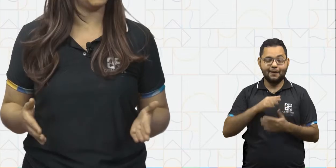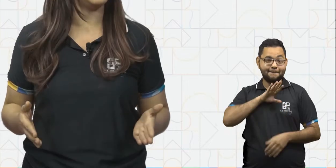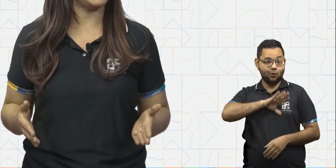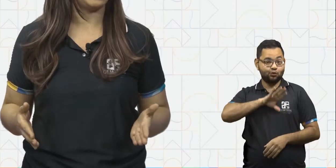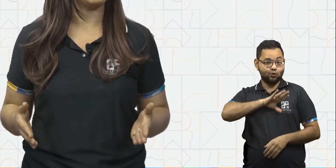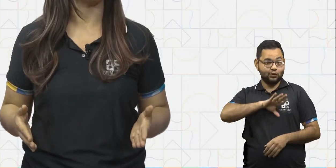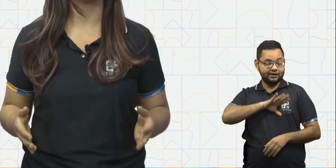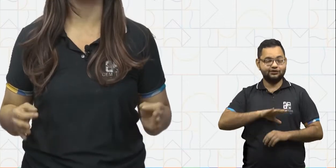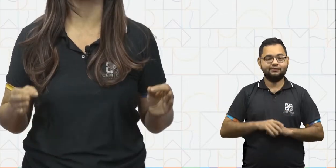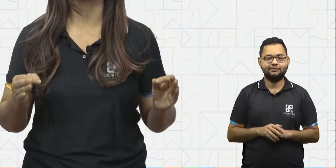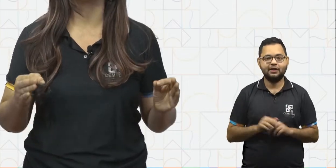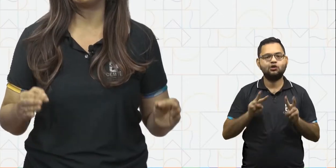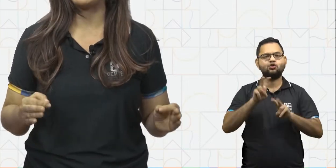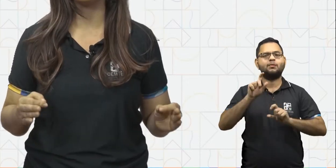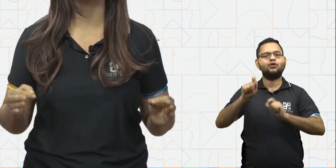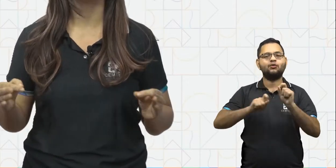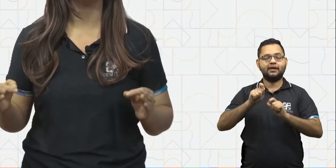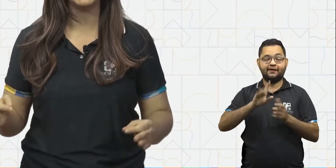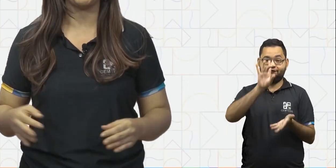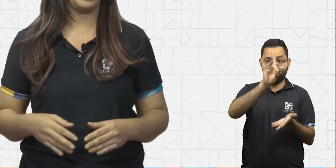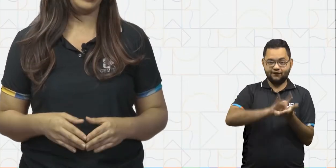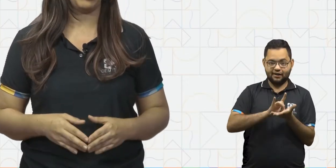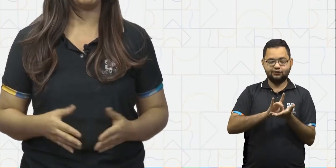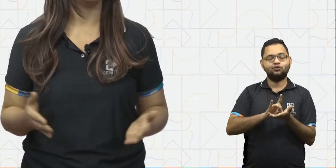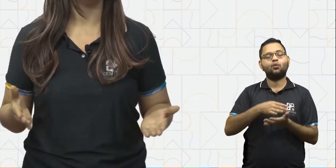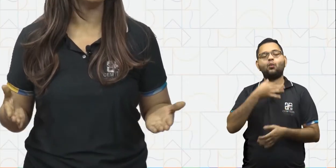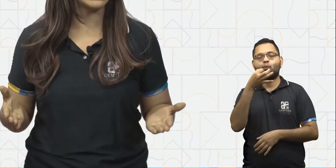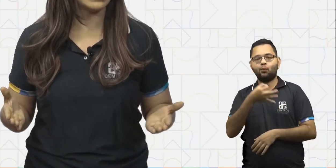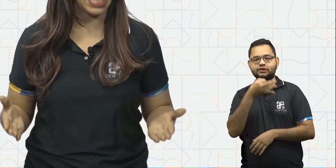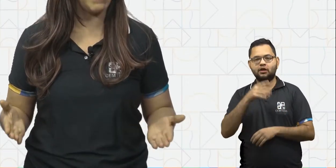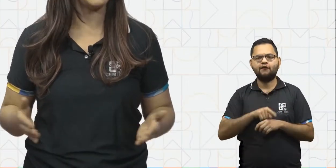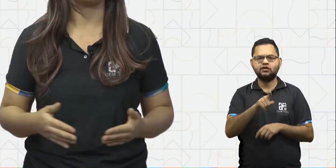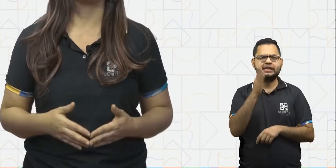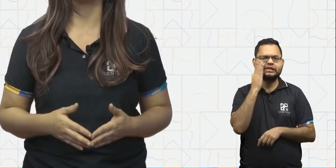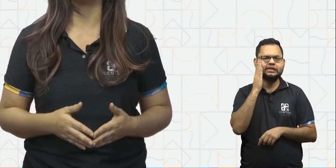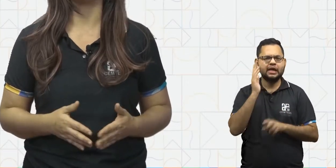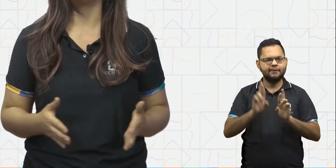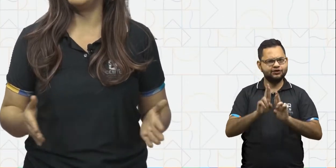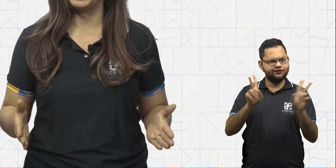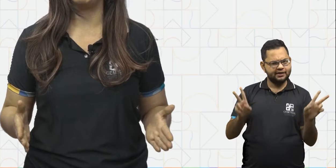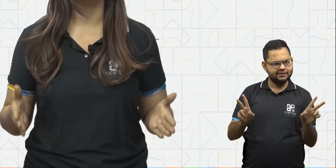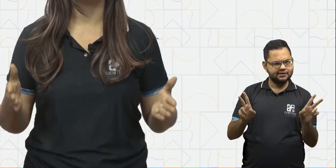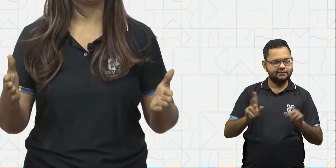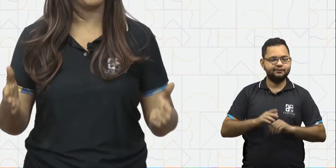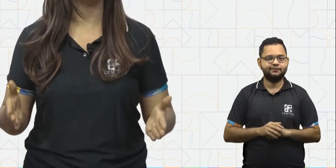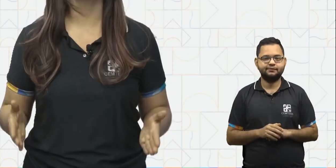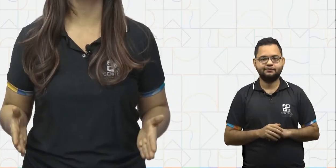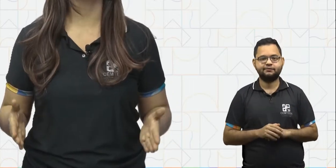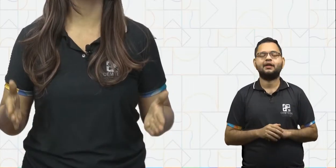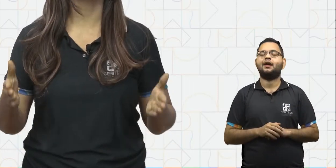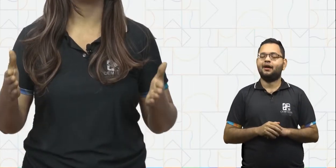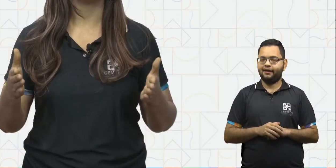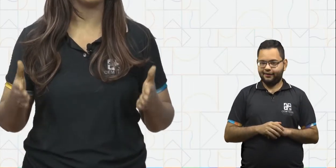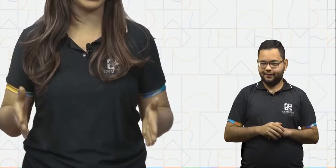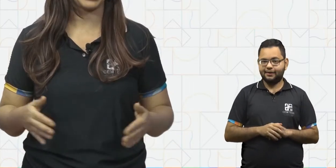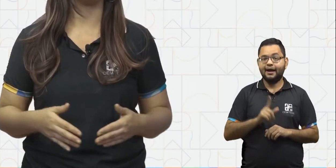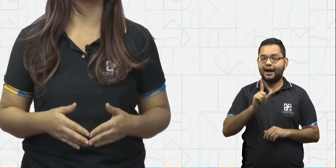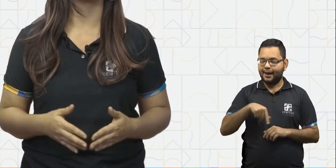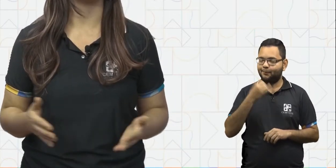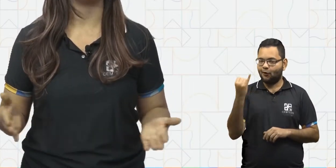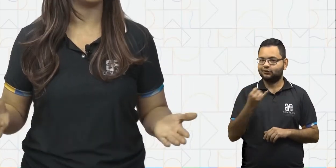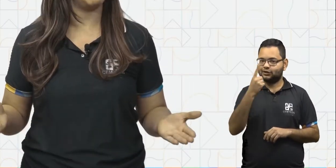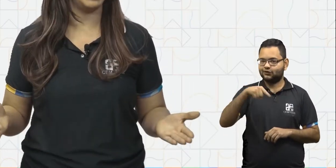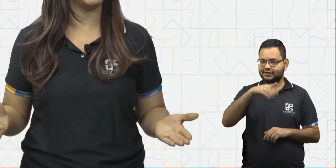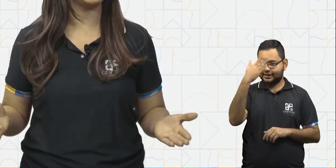portuguesa. Hoje a aula é sobre fato e opinião. Você sabe a diferença? Não? Mais um motivo para ficar